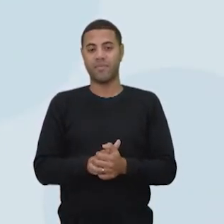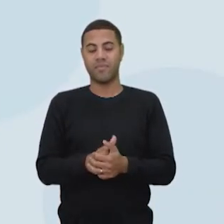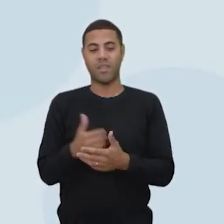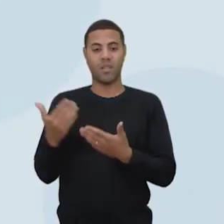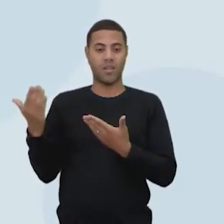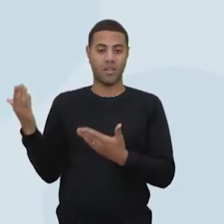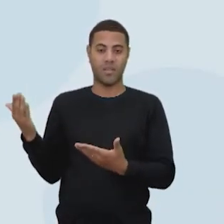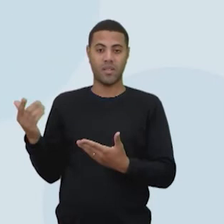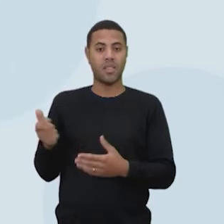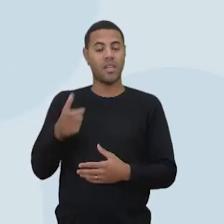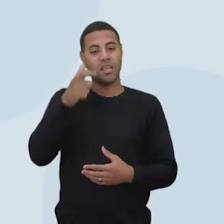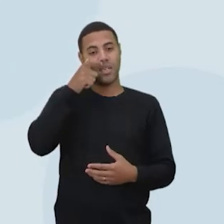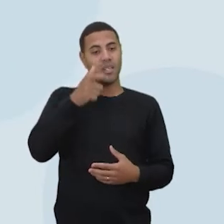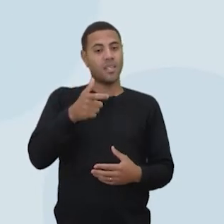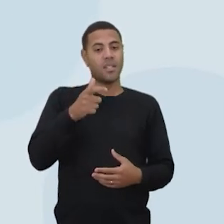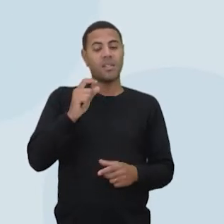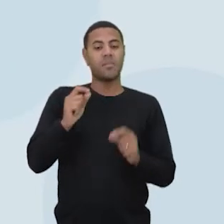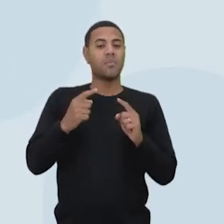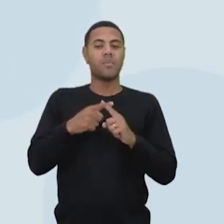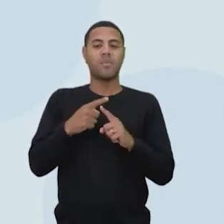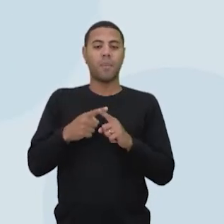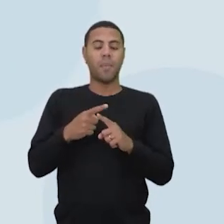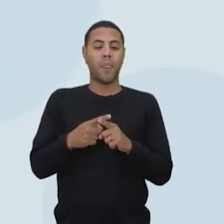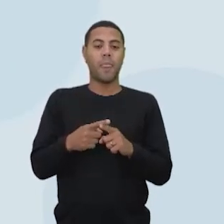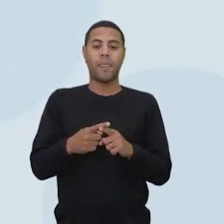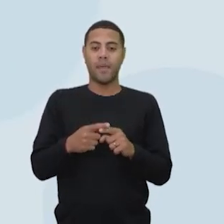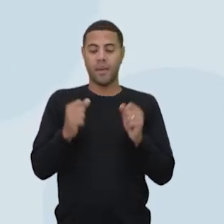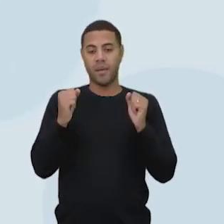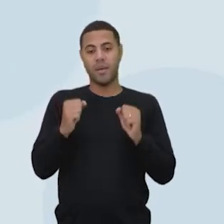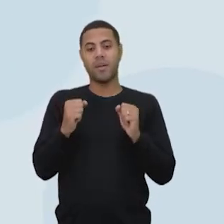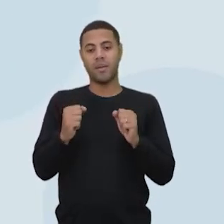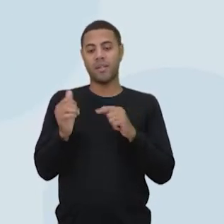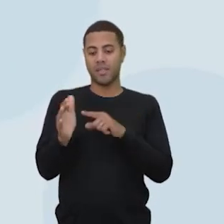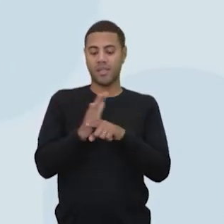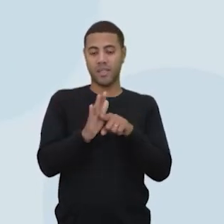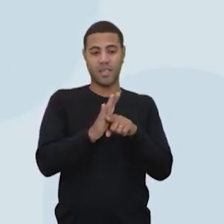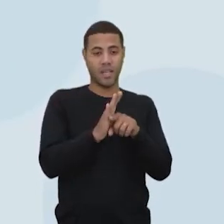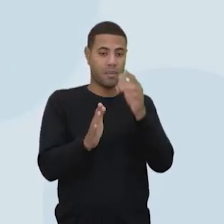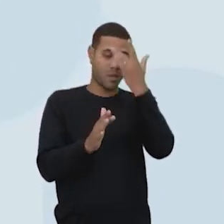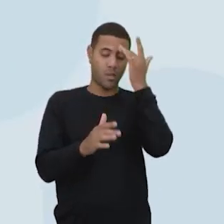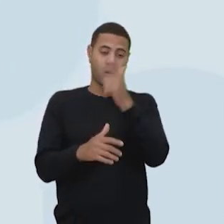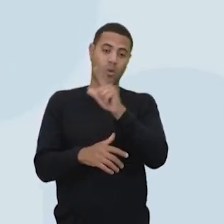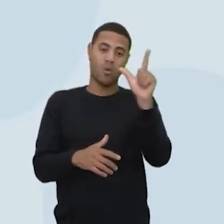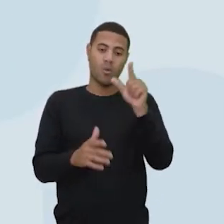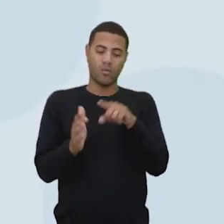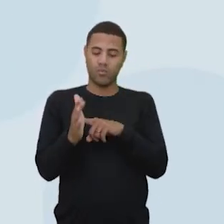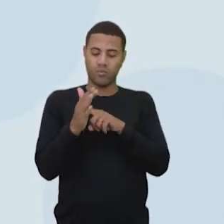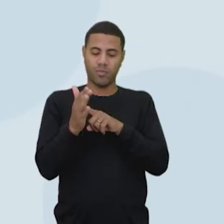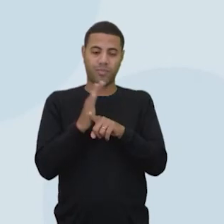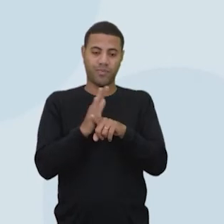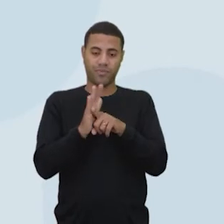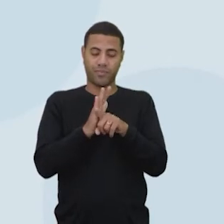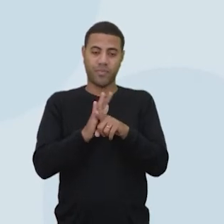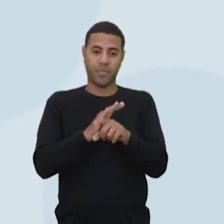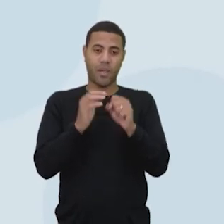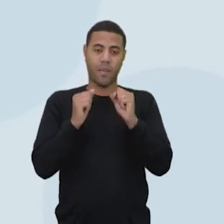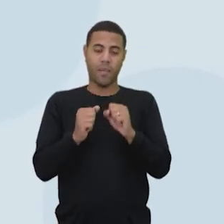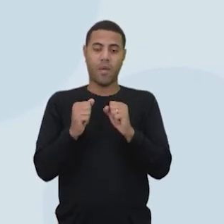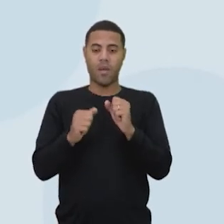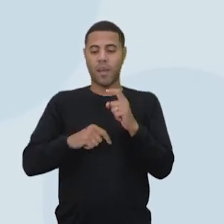vocês. O interessante é que o caderno também serve de consulta para outros pesquisadores que podem verificar